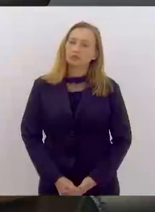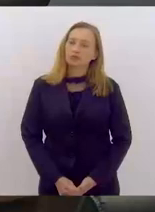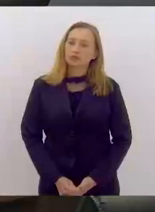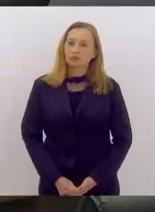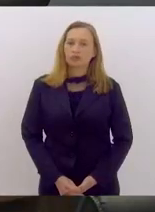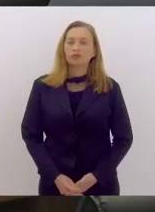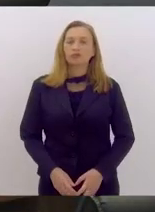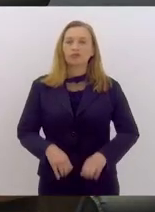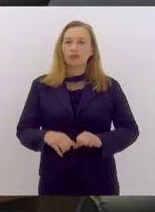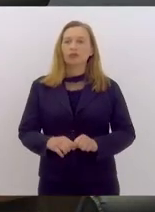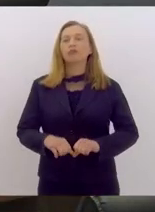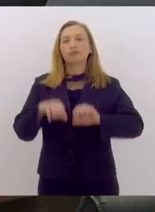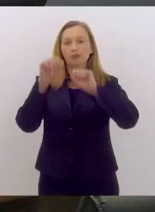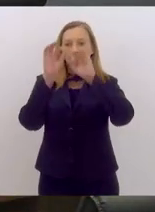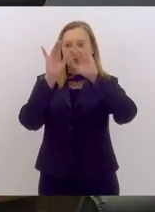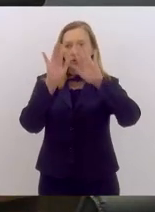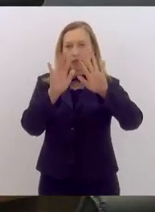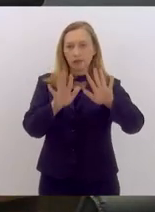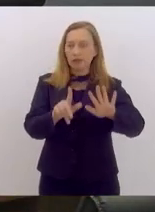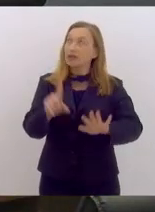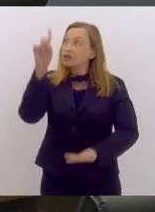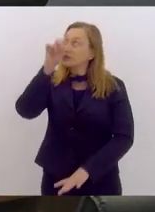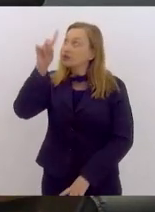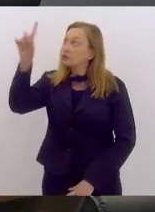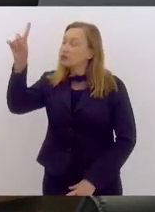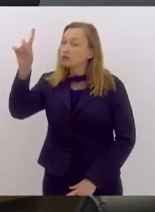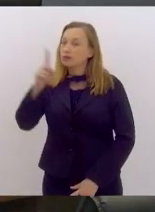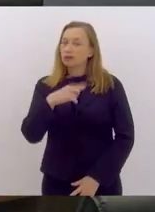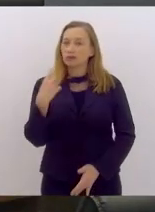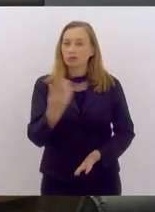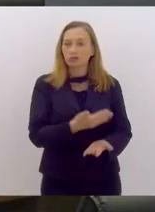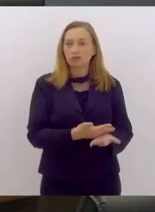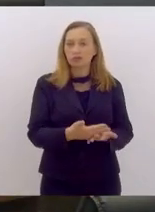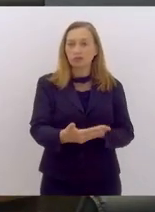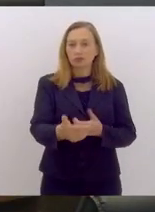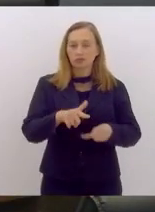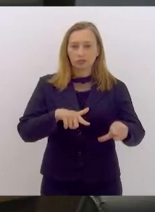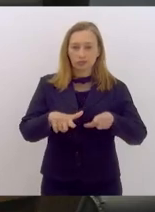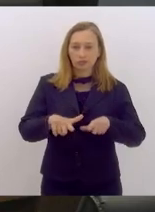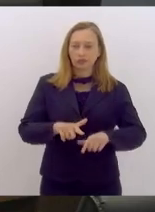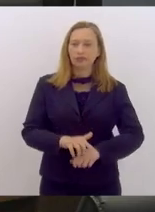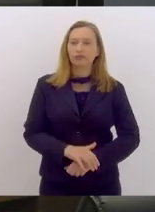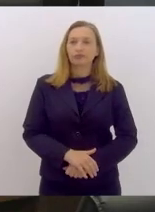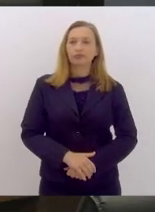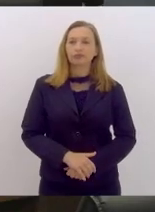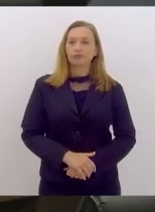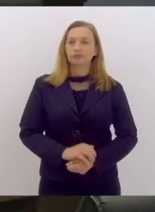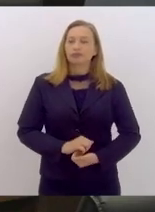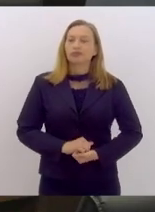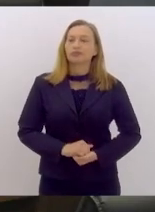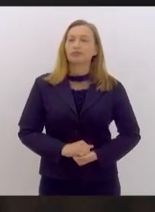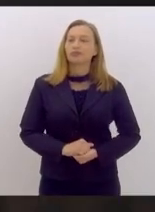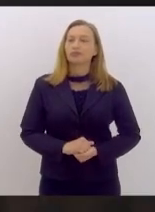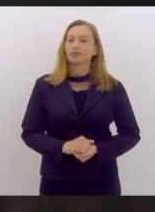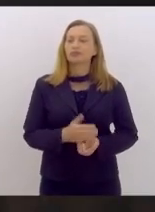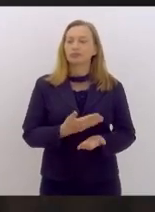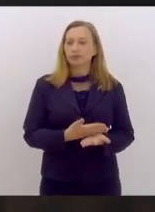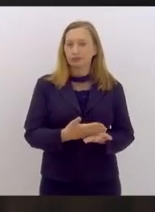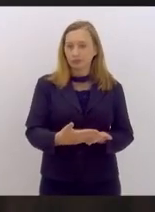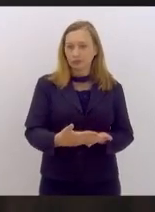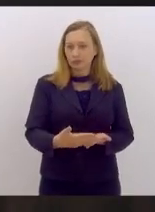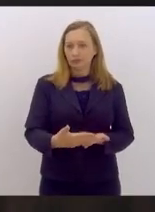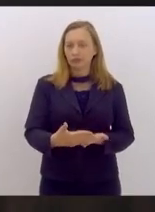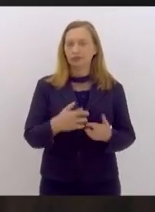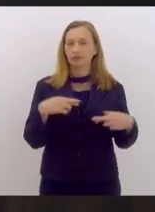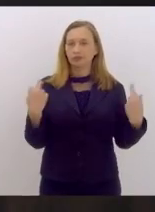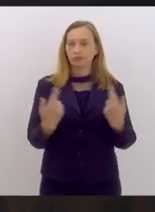em havendo número legal e sobre a proteção de Deus iniciamos os nossos trabalhos está aberto a sessão